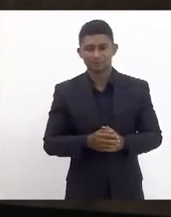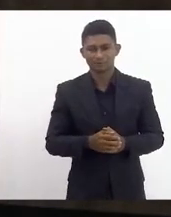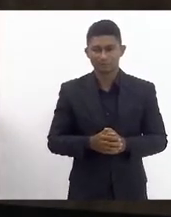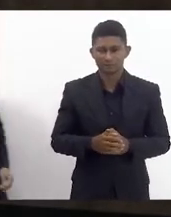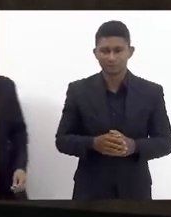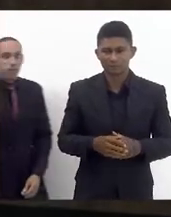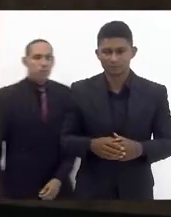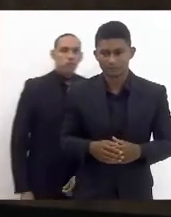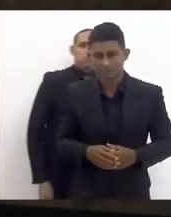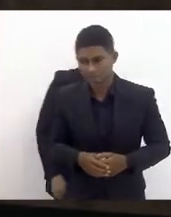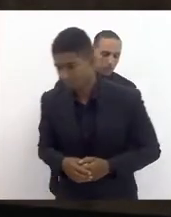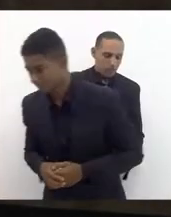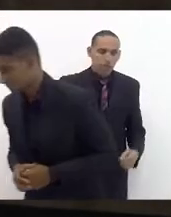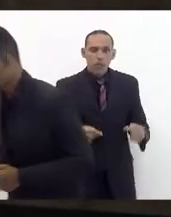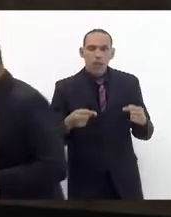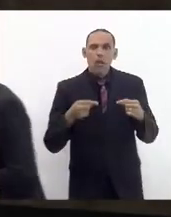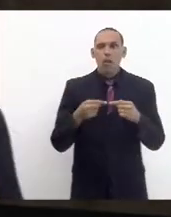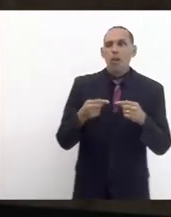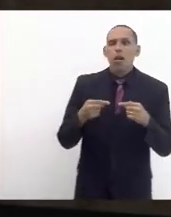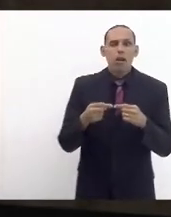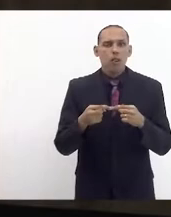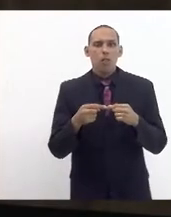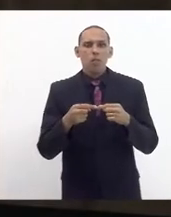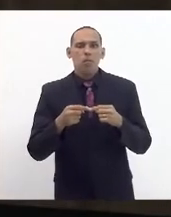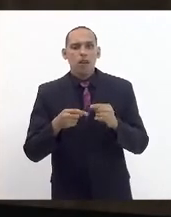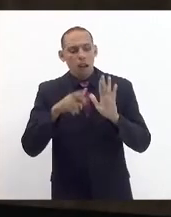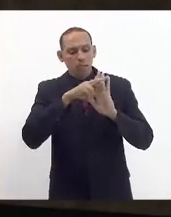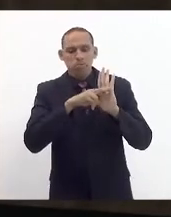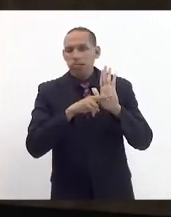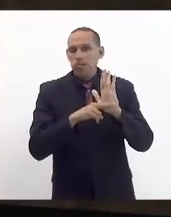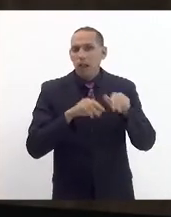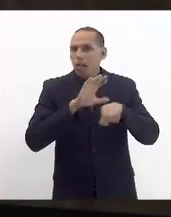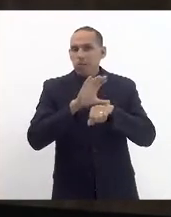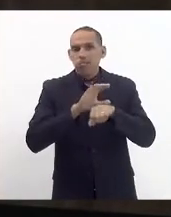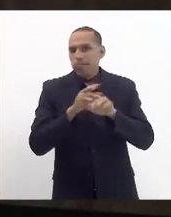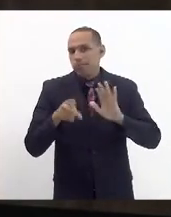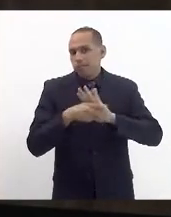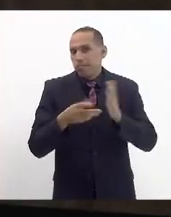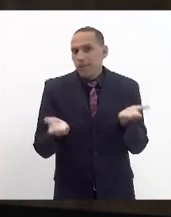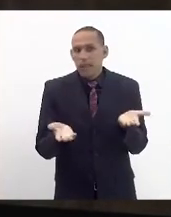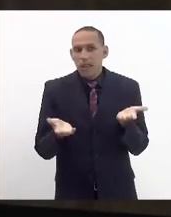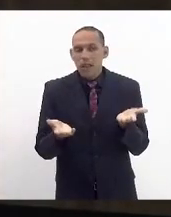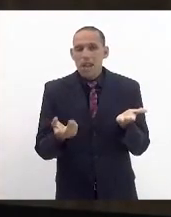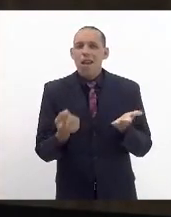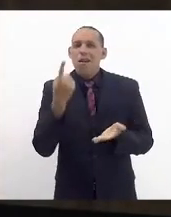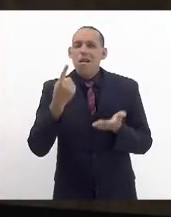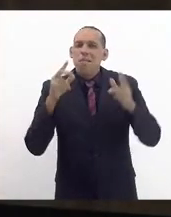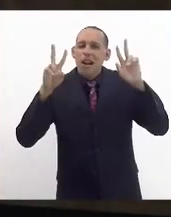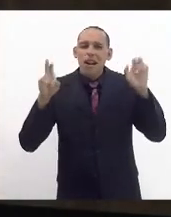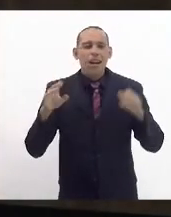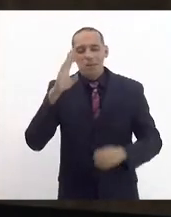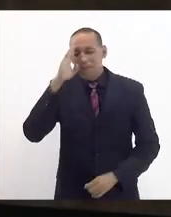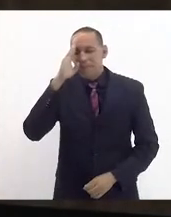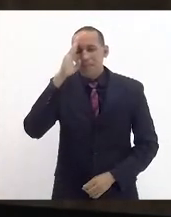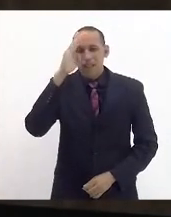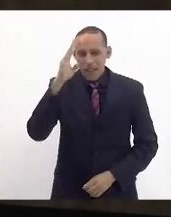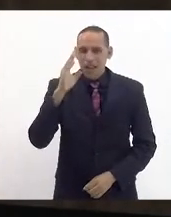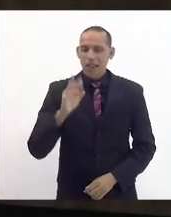você se enquadra nas regras constitucionais. E uma das questões fundamentais da